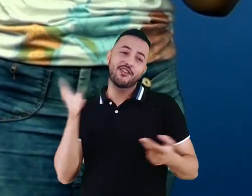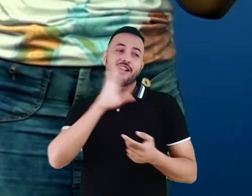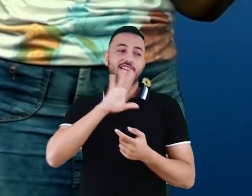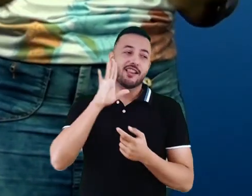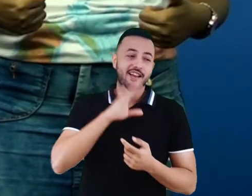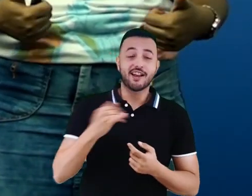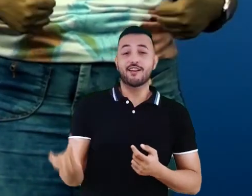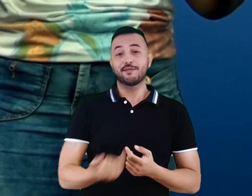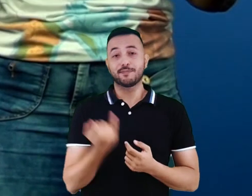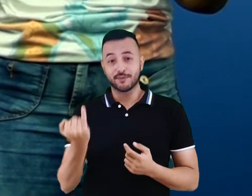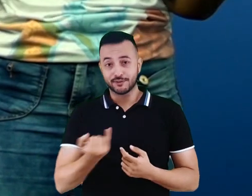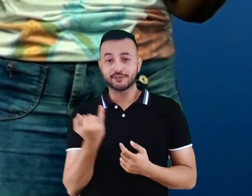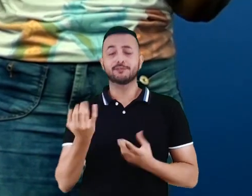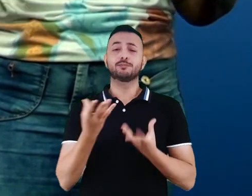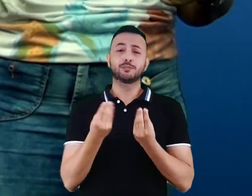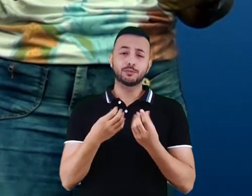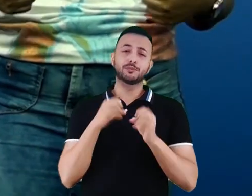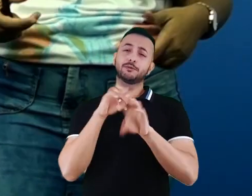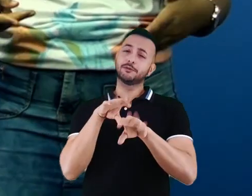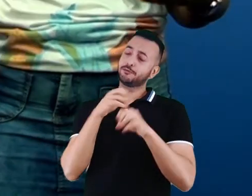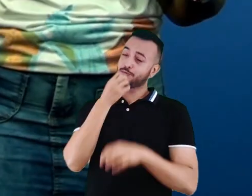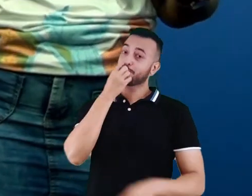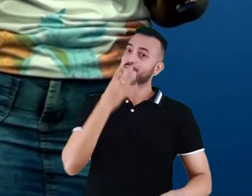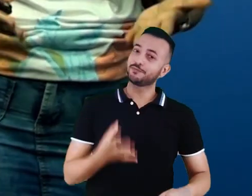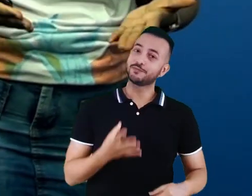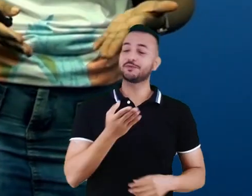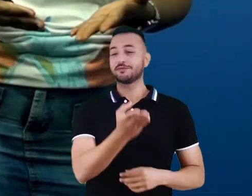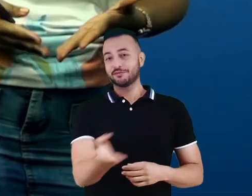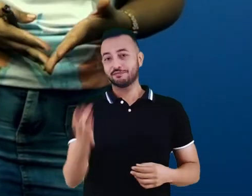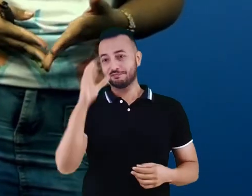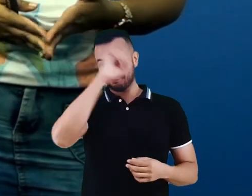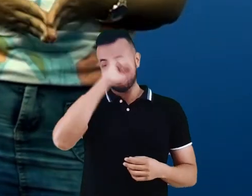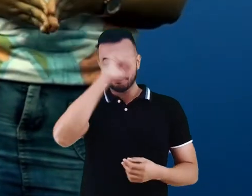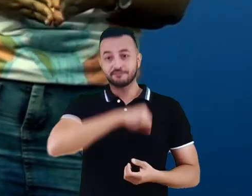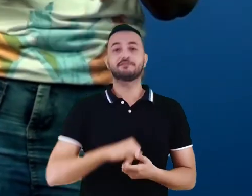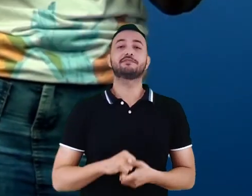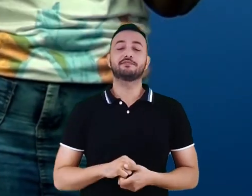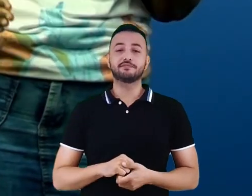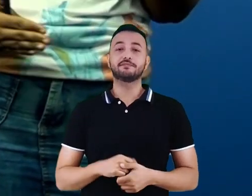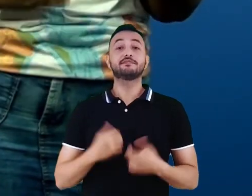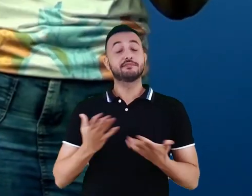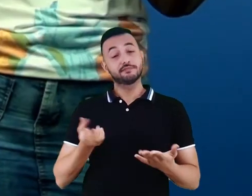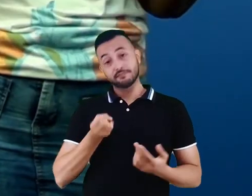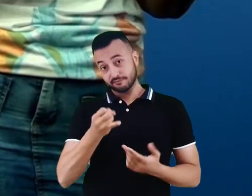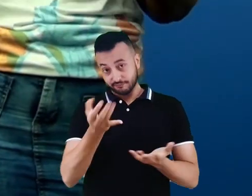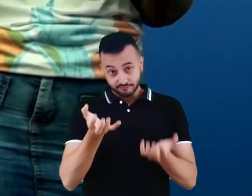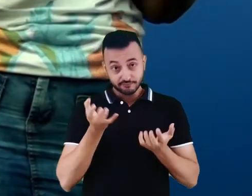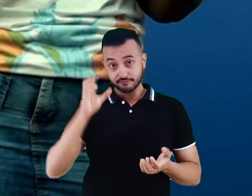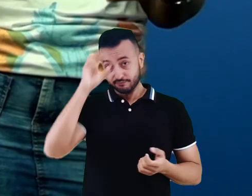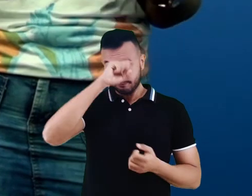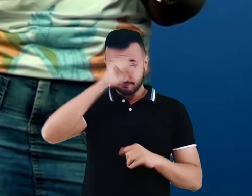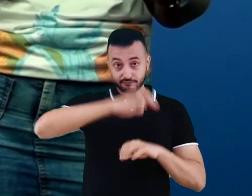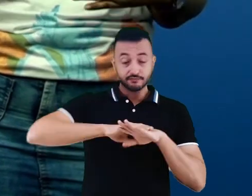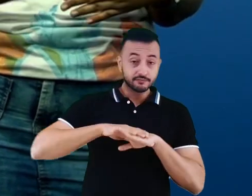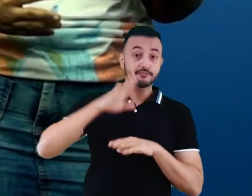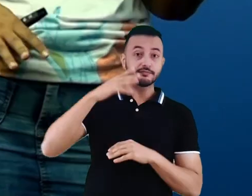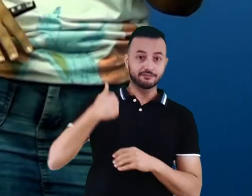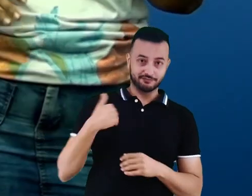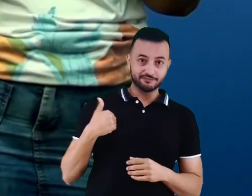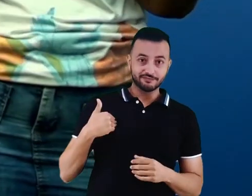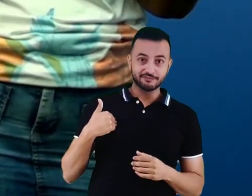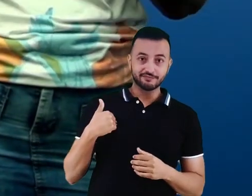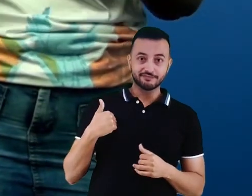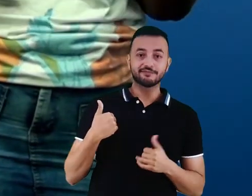legal, importante, muito assunto bom aí para você aprender. Então, se você quer aprender mais